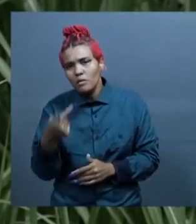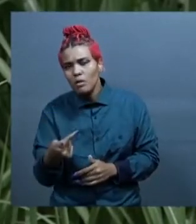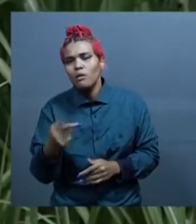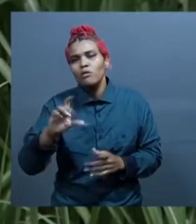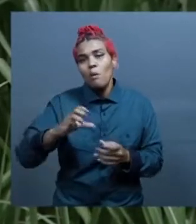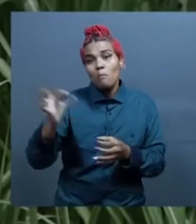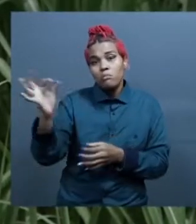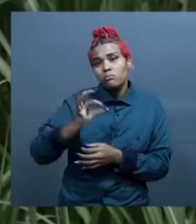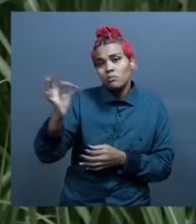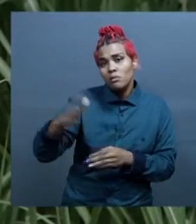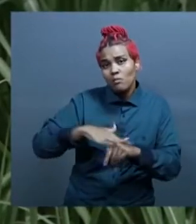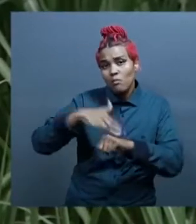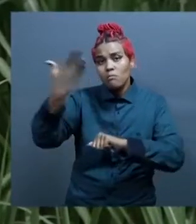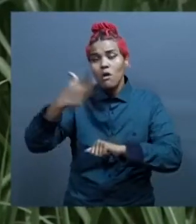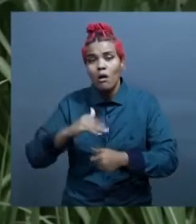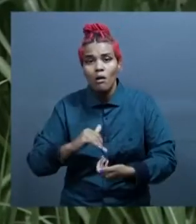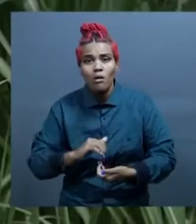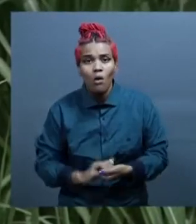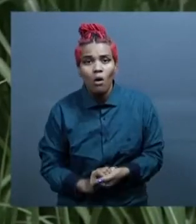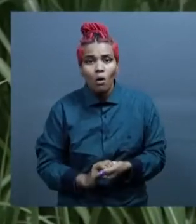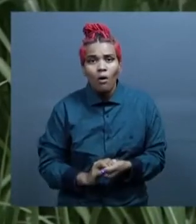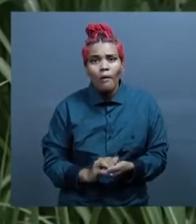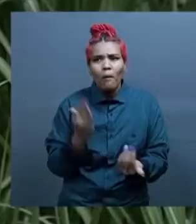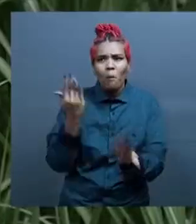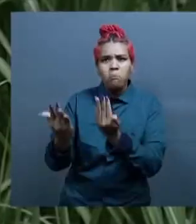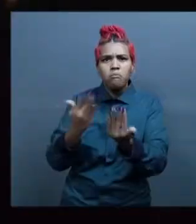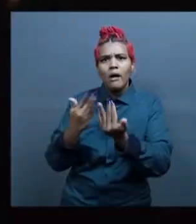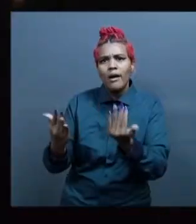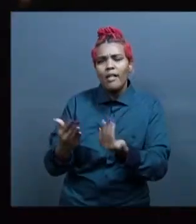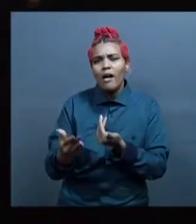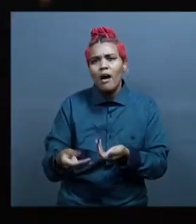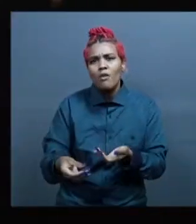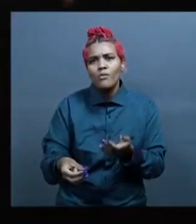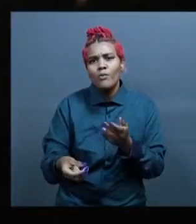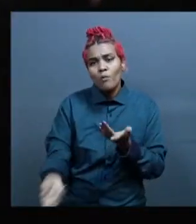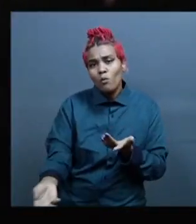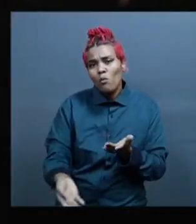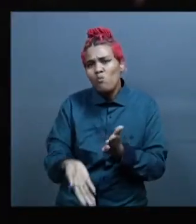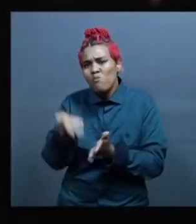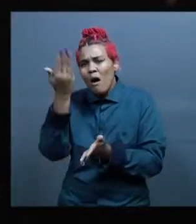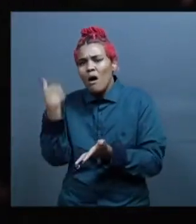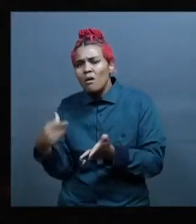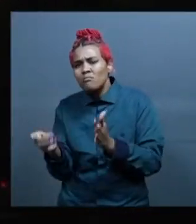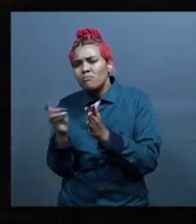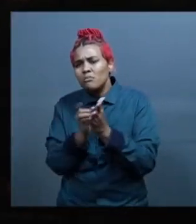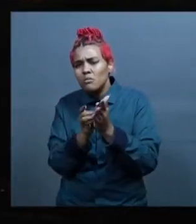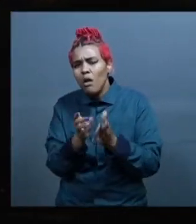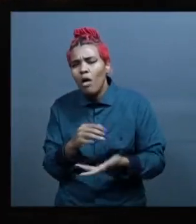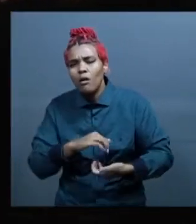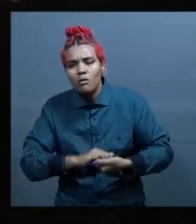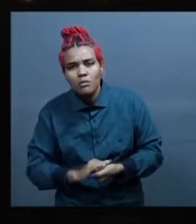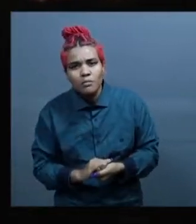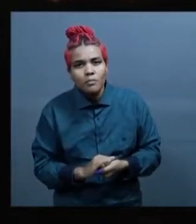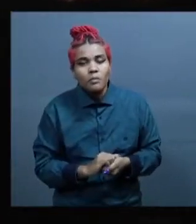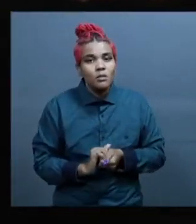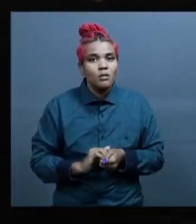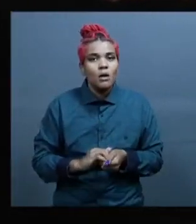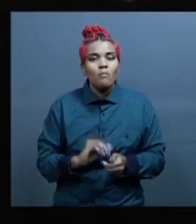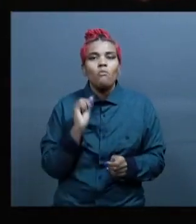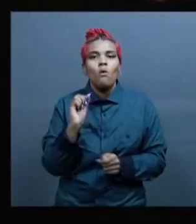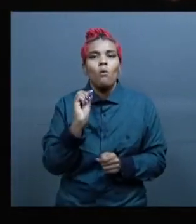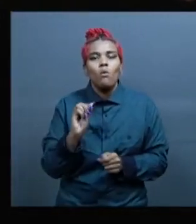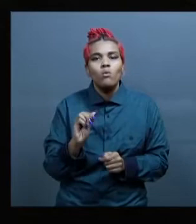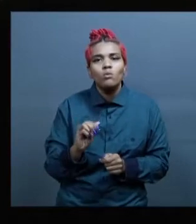registrados na era pré industrial no século 18 a concentração do principal gás responsável pelo efeito estufa